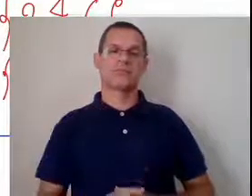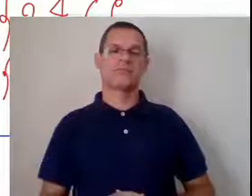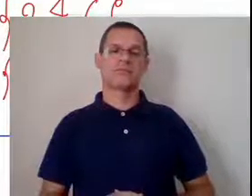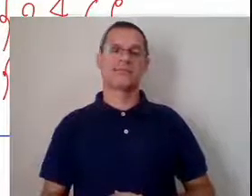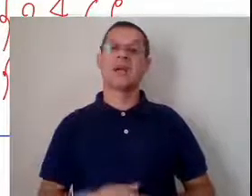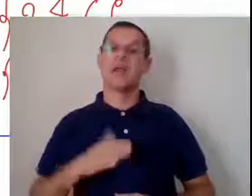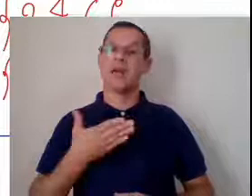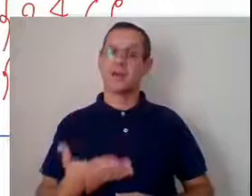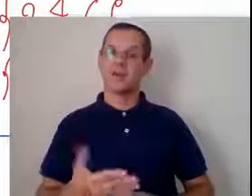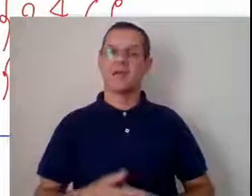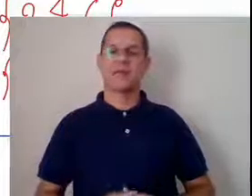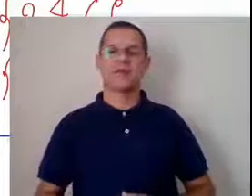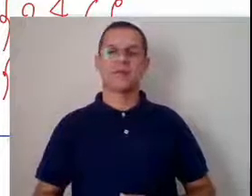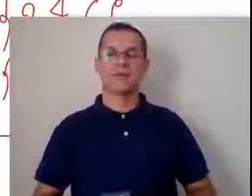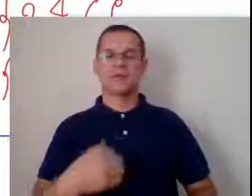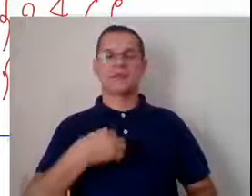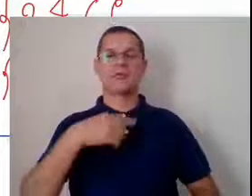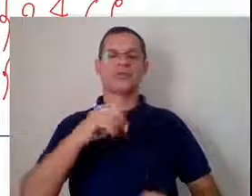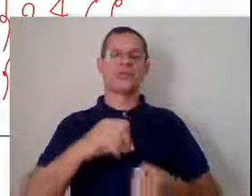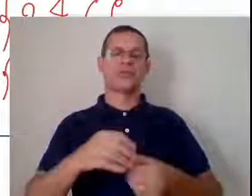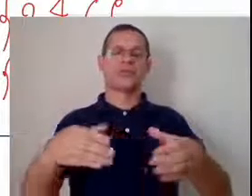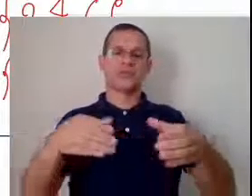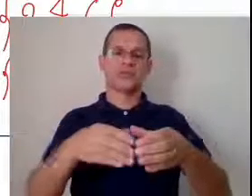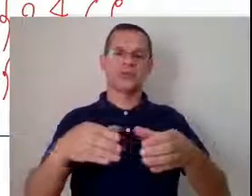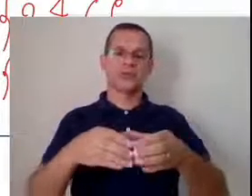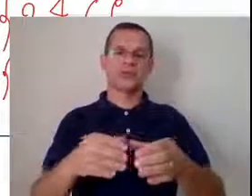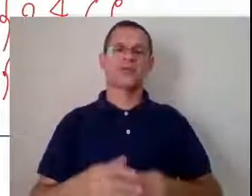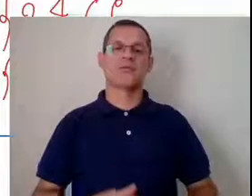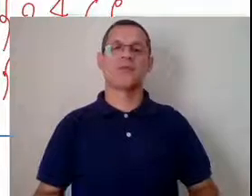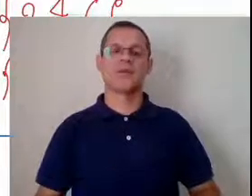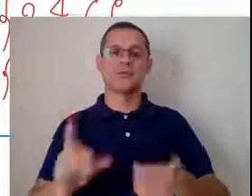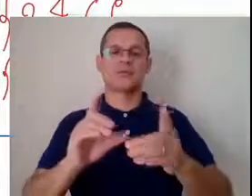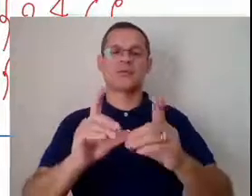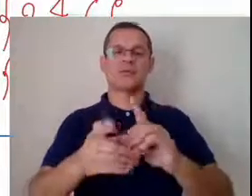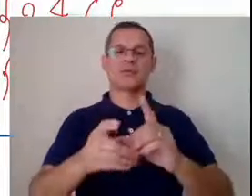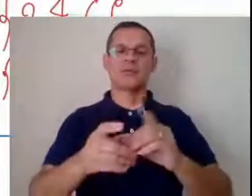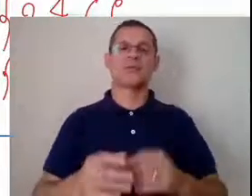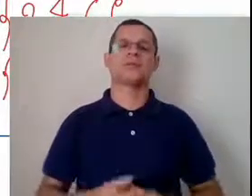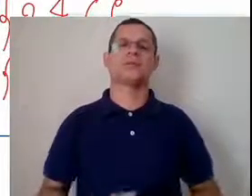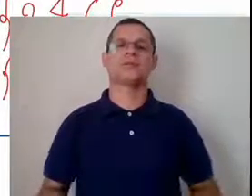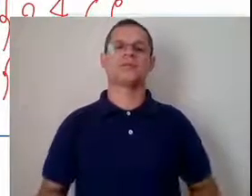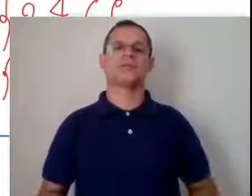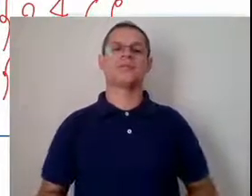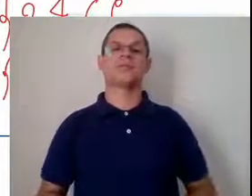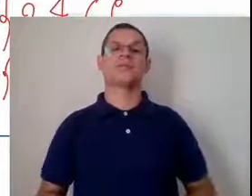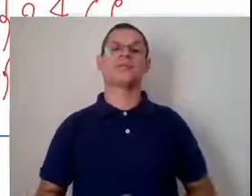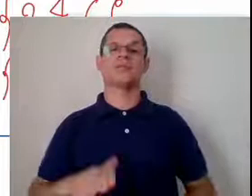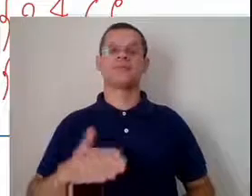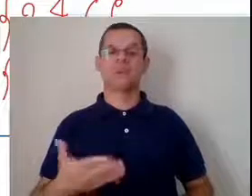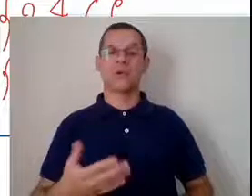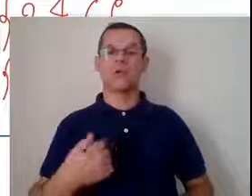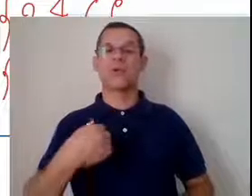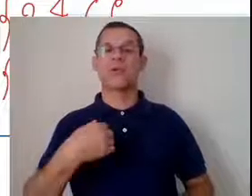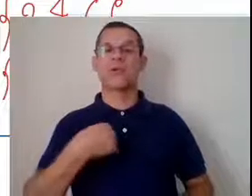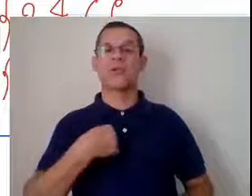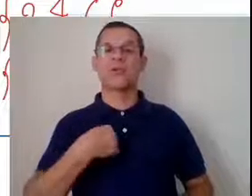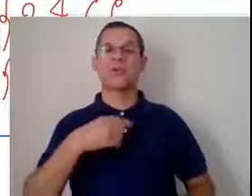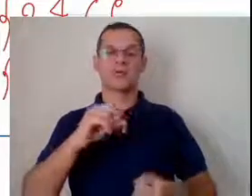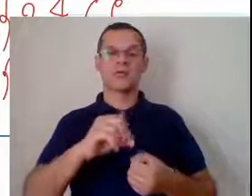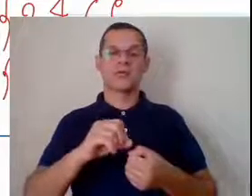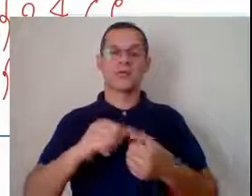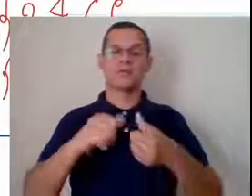2. Então, eu formei aí um conjunto unitário, tá? Então, como que eu